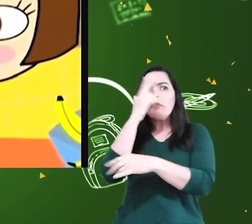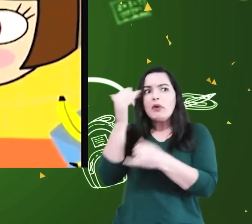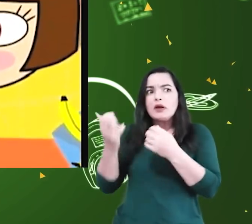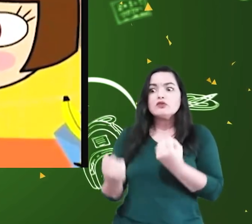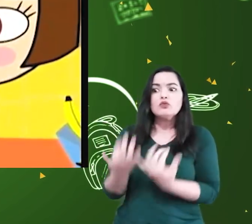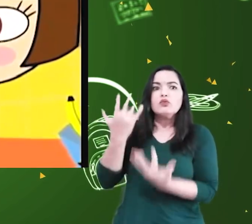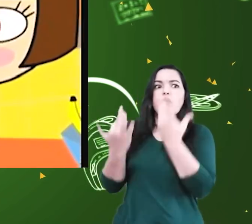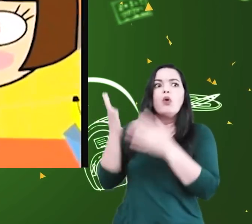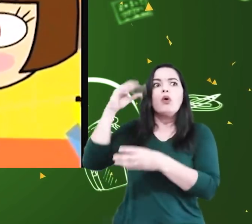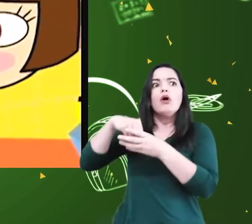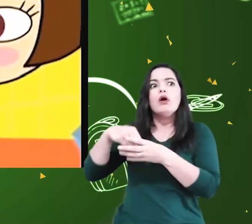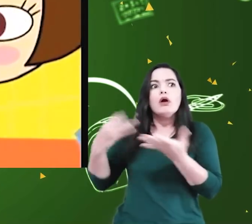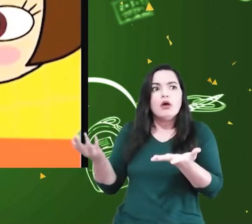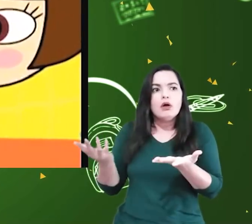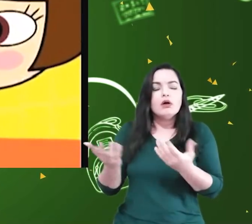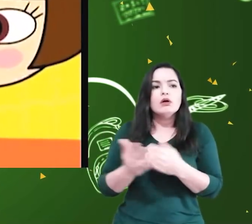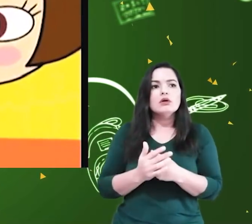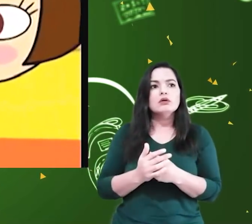preta.